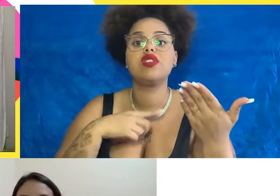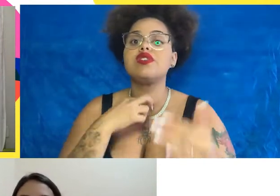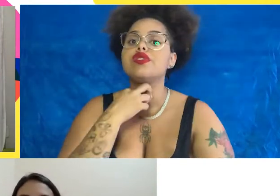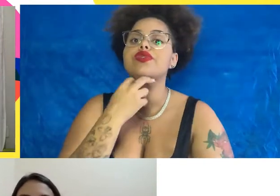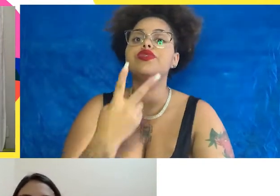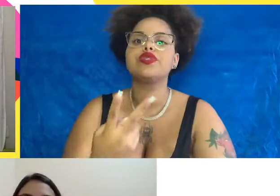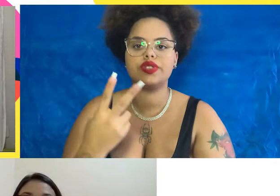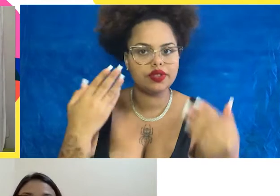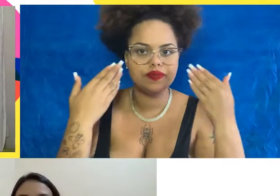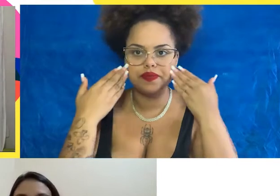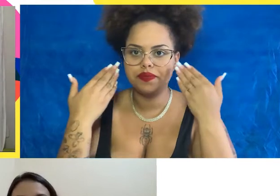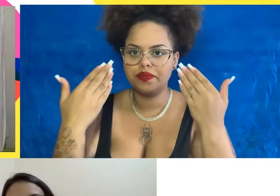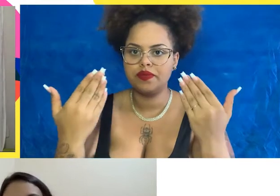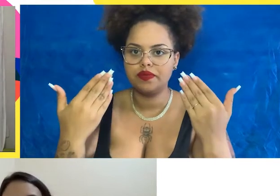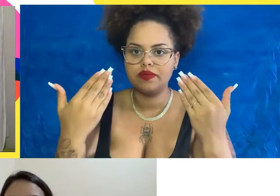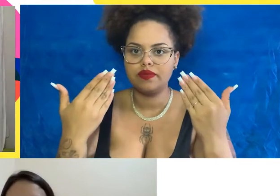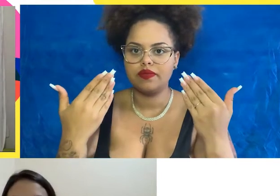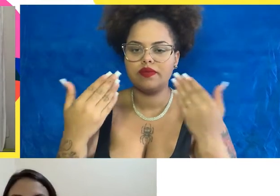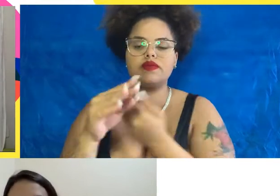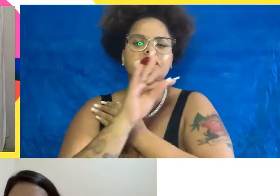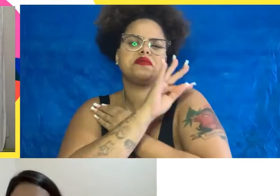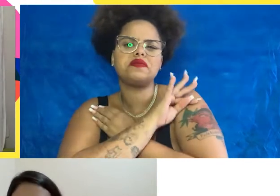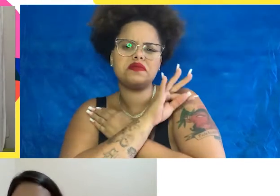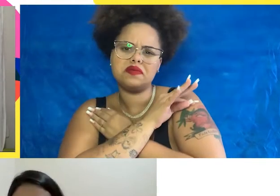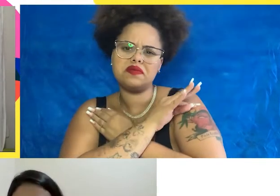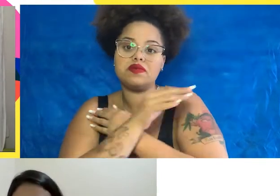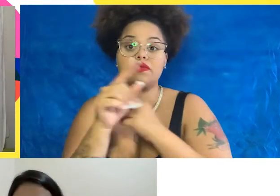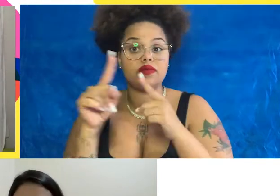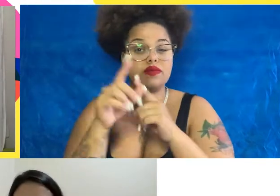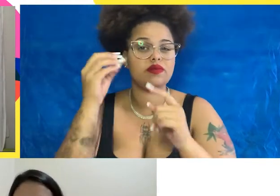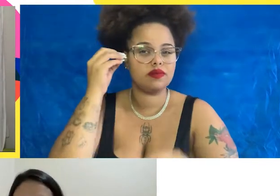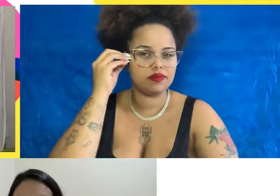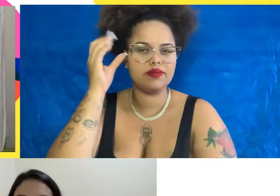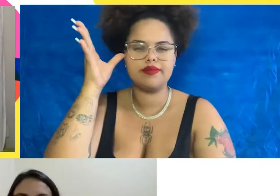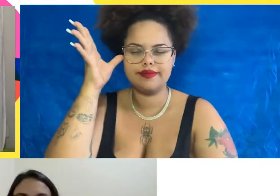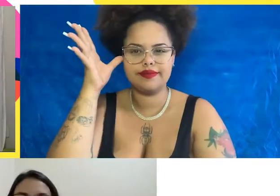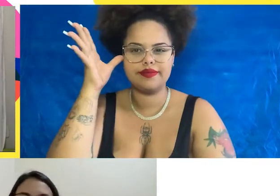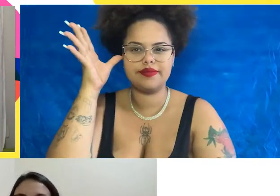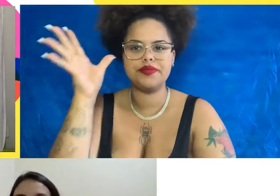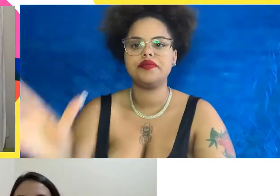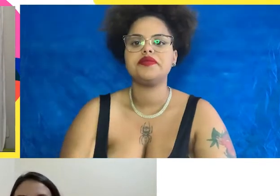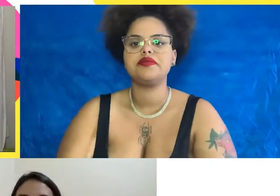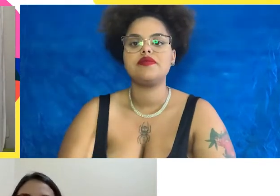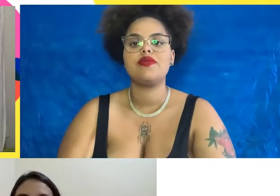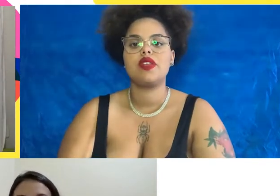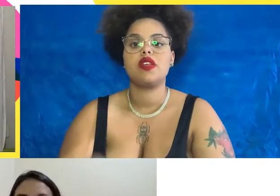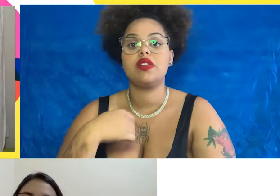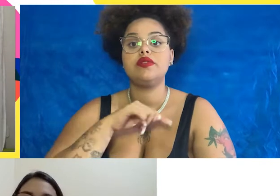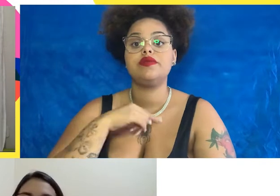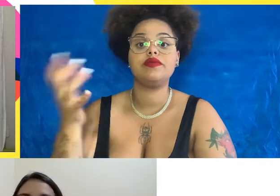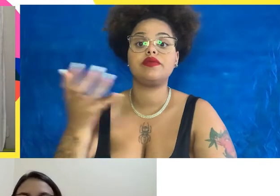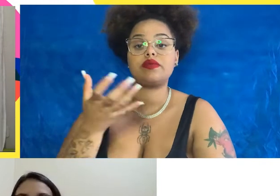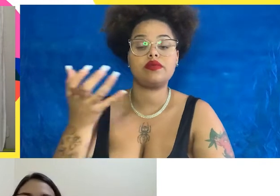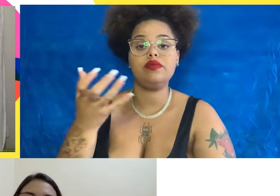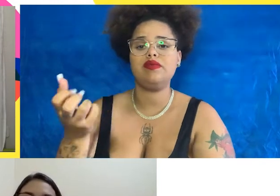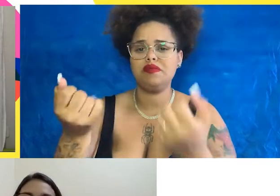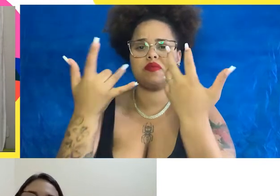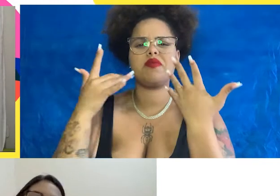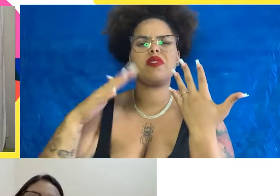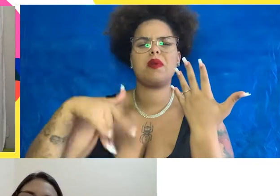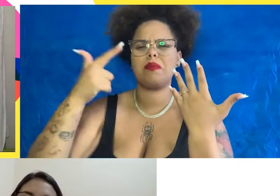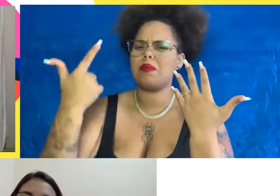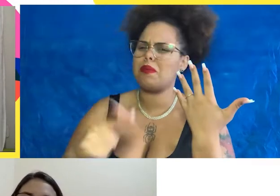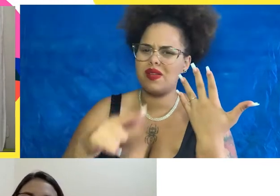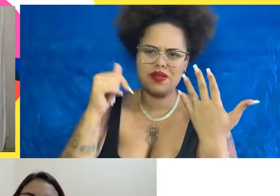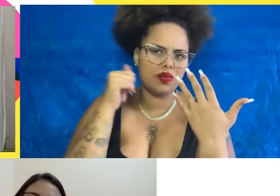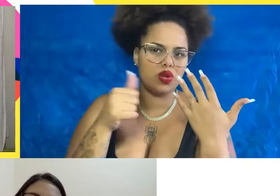à frente, né, com essas técnicas, com esse conhecimento, tá bom? Então, a gente quer atrair cada vez mais mulheres, cada